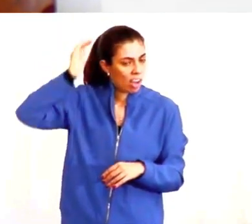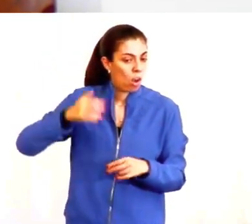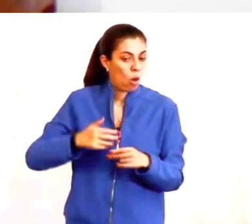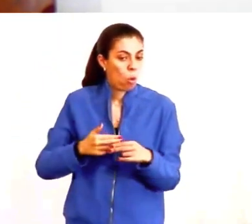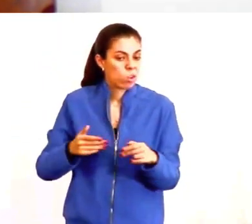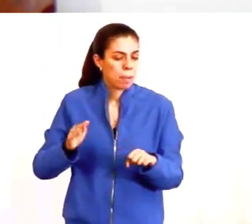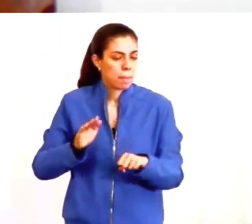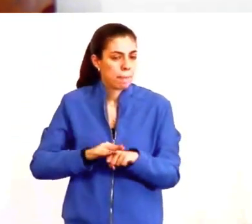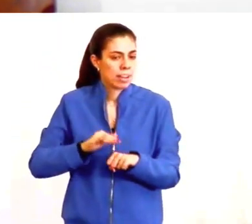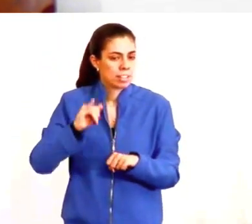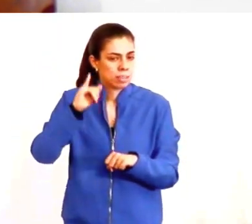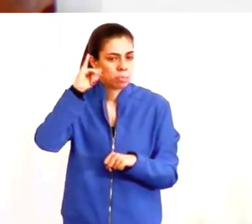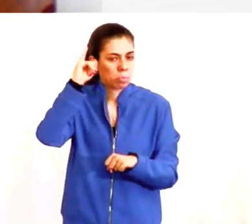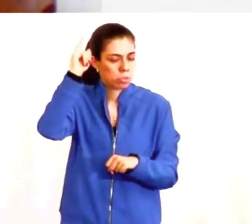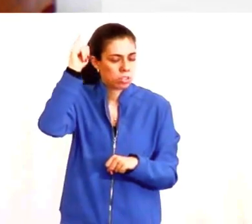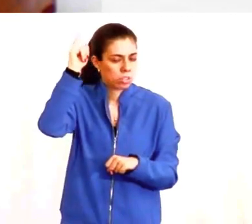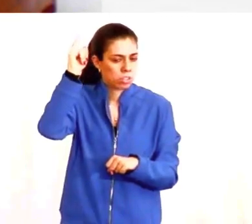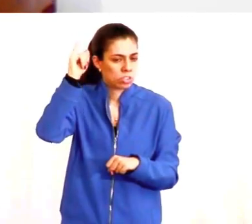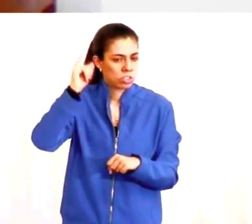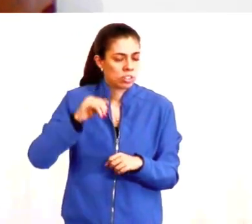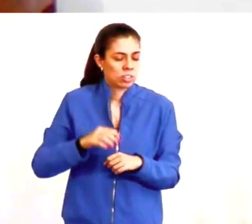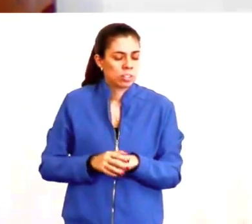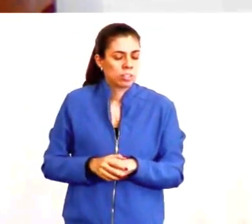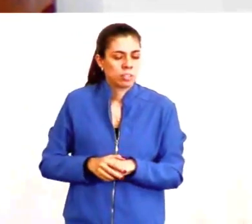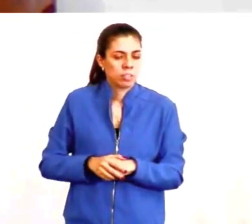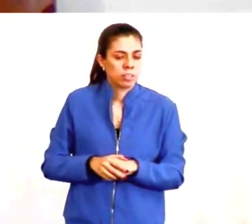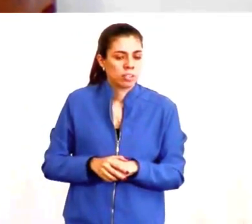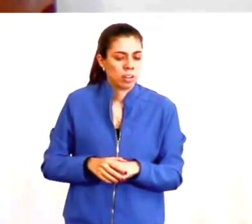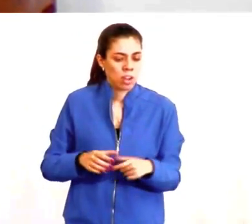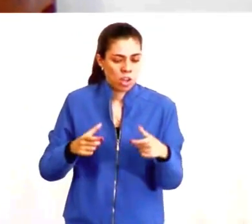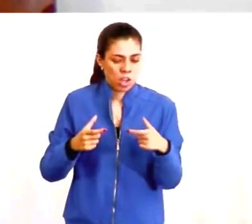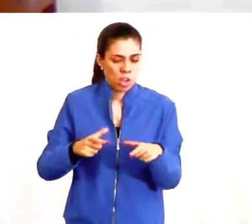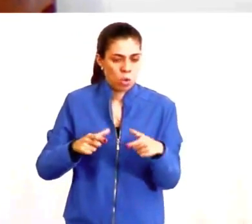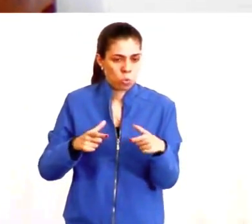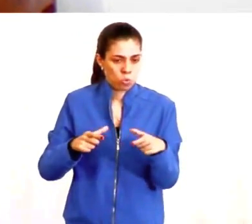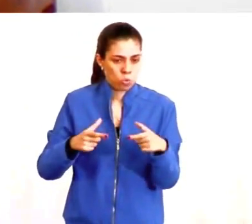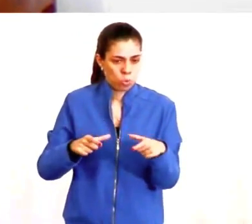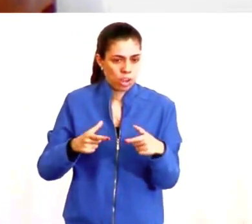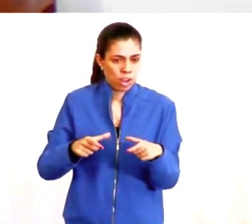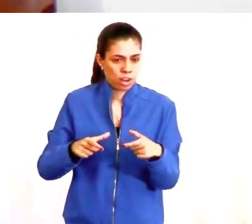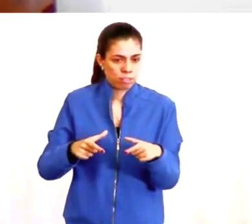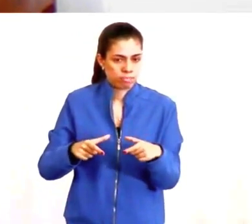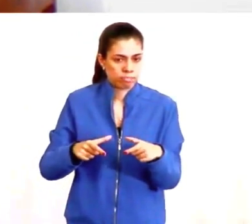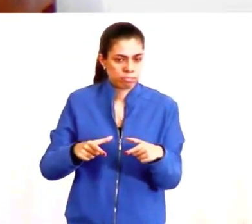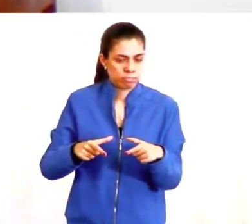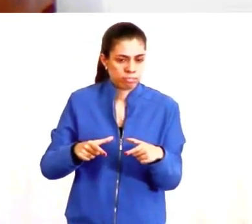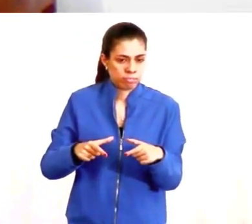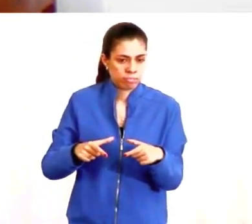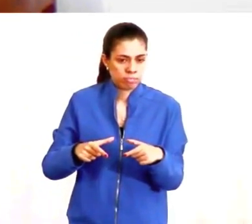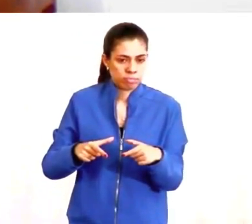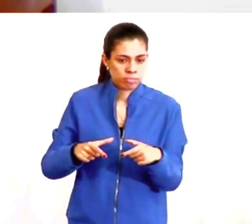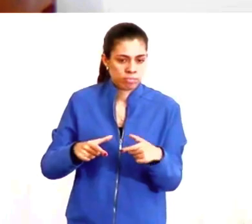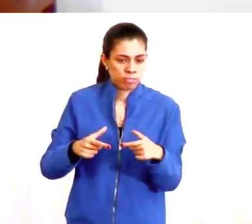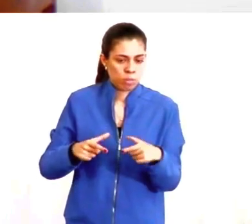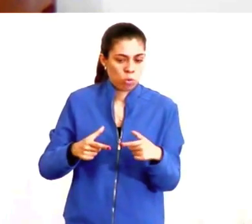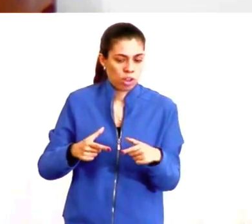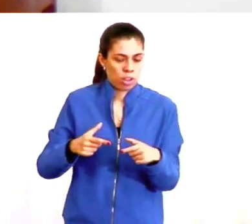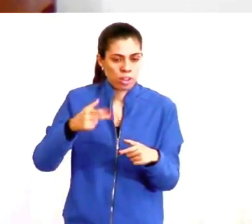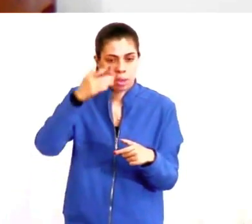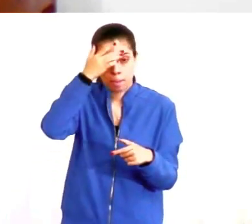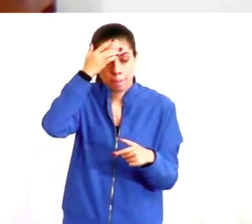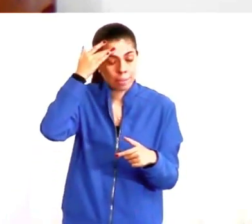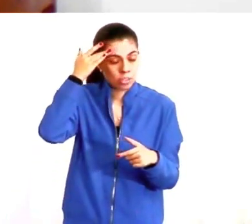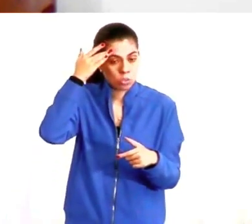cátedra, que incluía o local de se assentar e o pedestal para a leitura, o catedrático, ele expunha